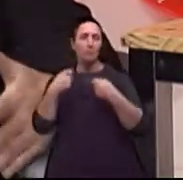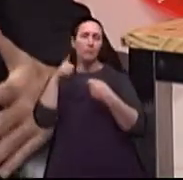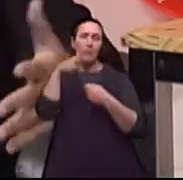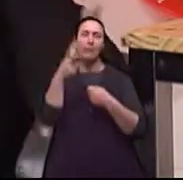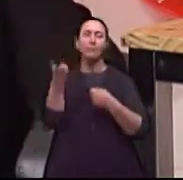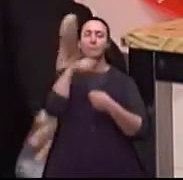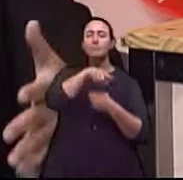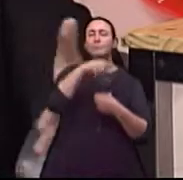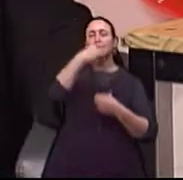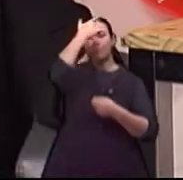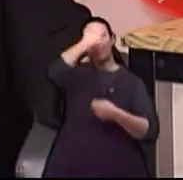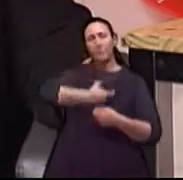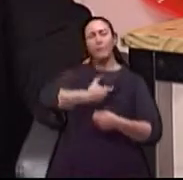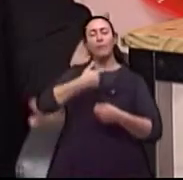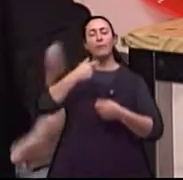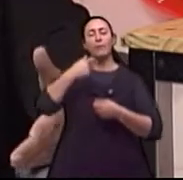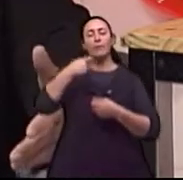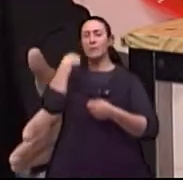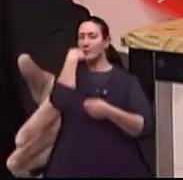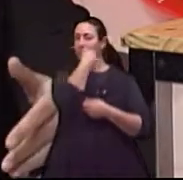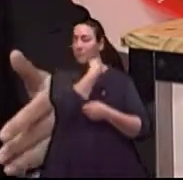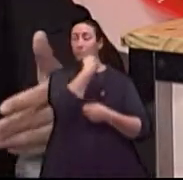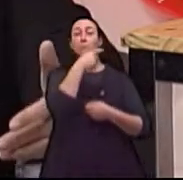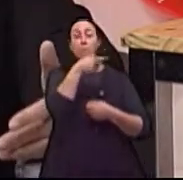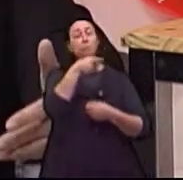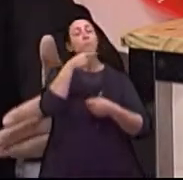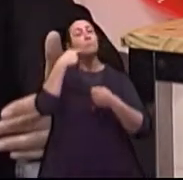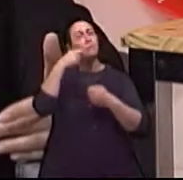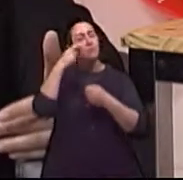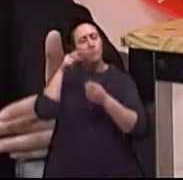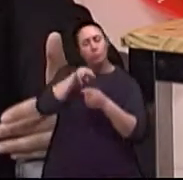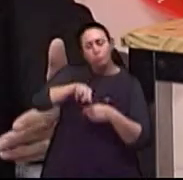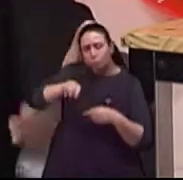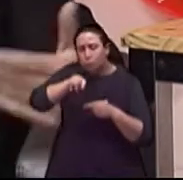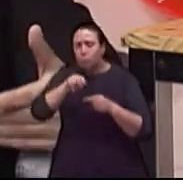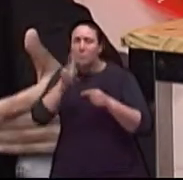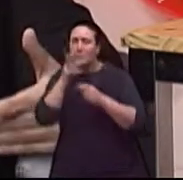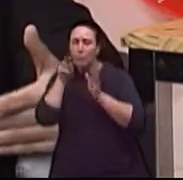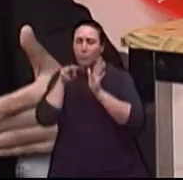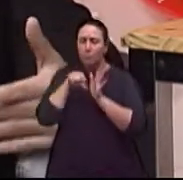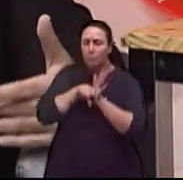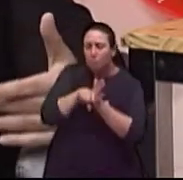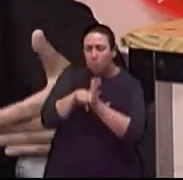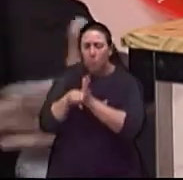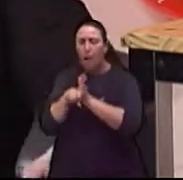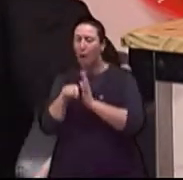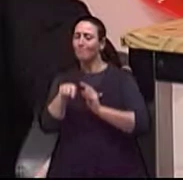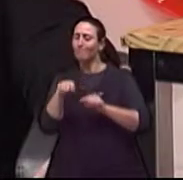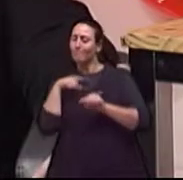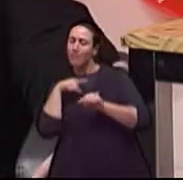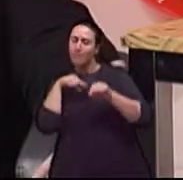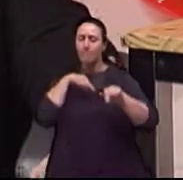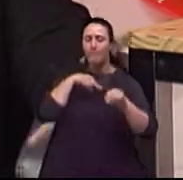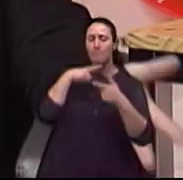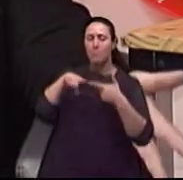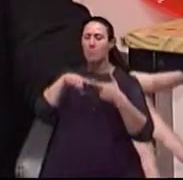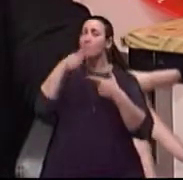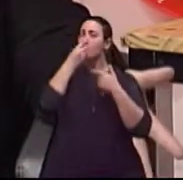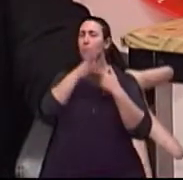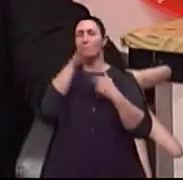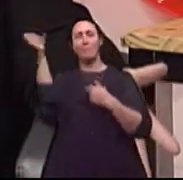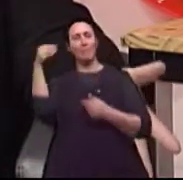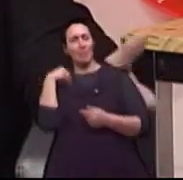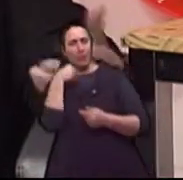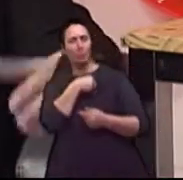dentistas que fiquem aptos e habilitados a fazer o diagnóstico e outra é orientar a população para que Busque o tratamento quando